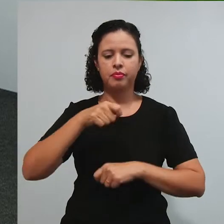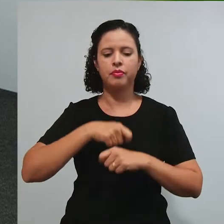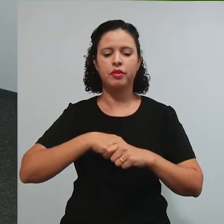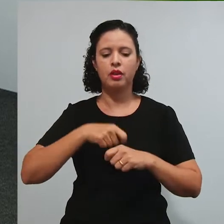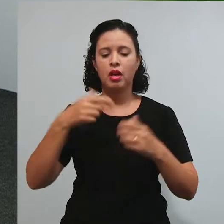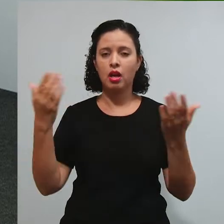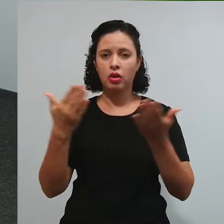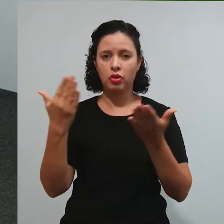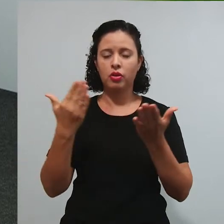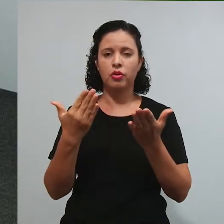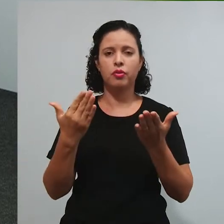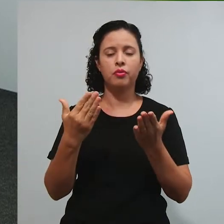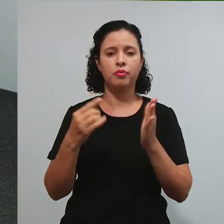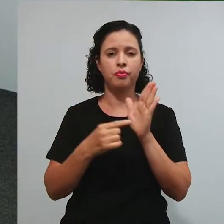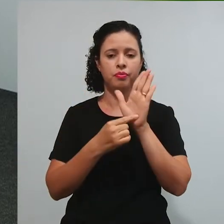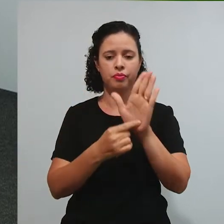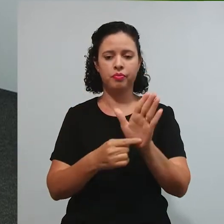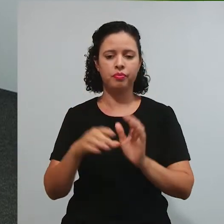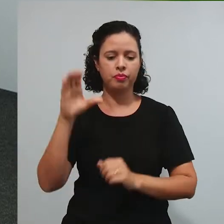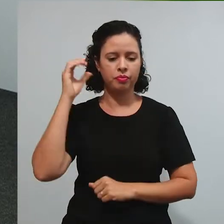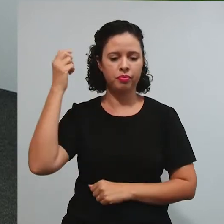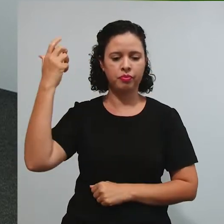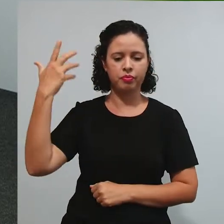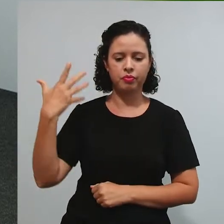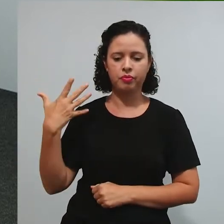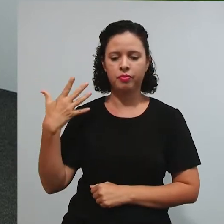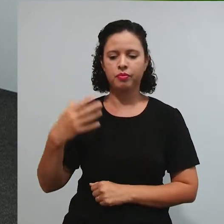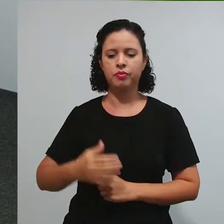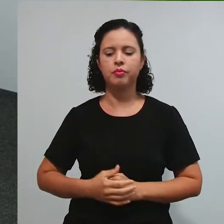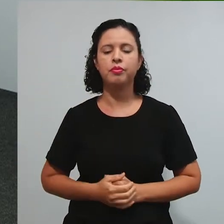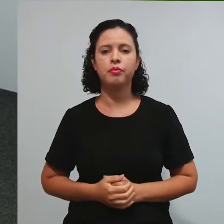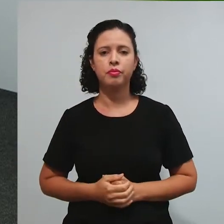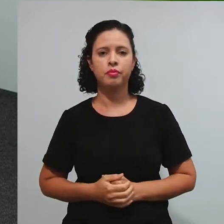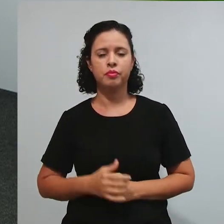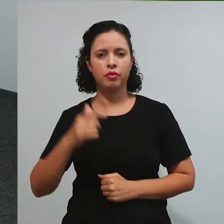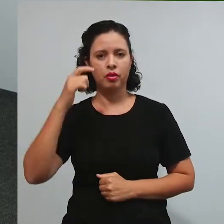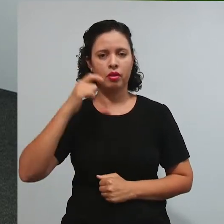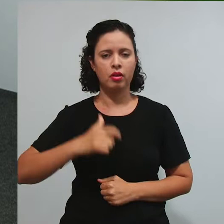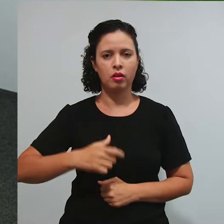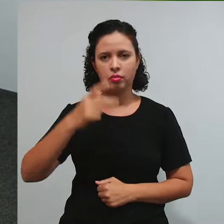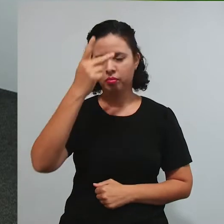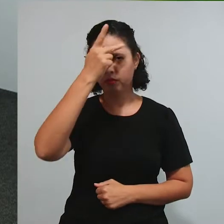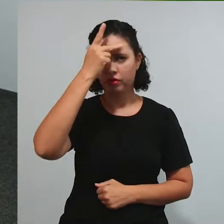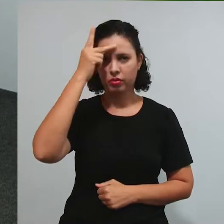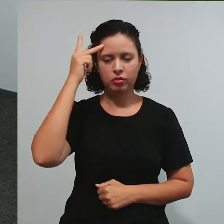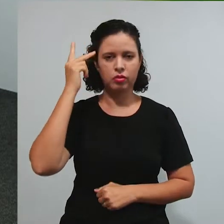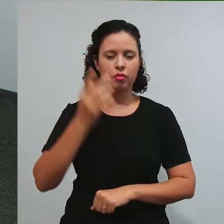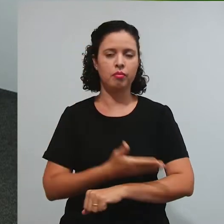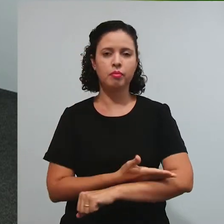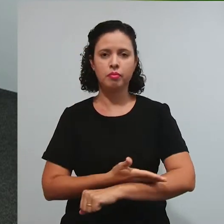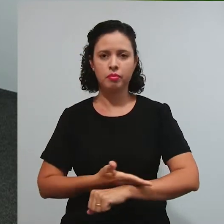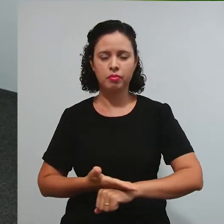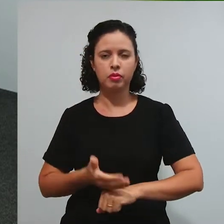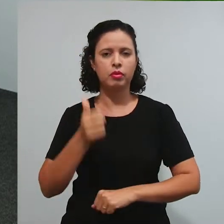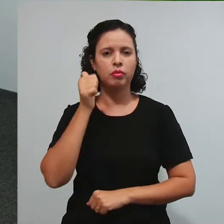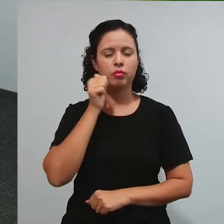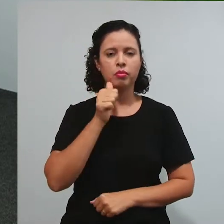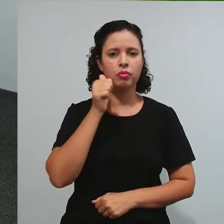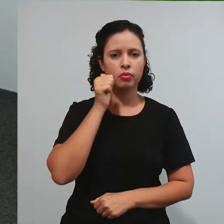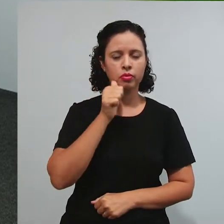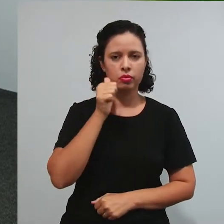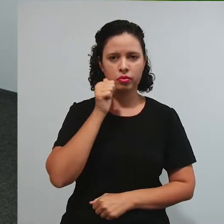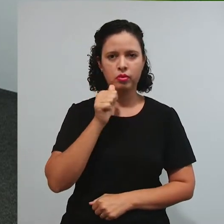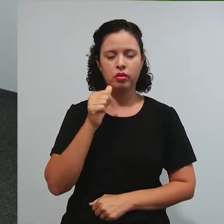administração e vou fazer agora a minha audiodescrição. Eu sou uma pessoa branca, sou